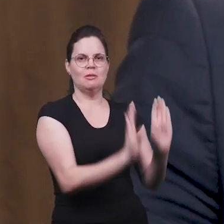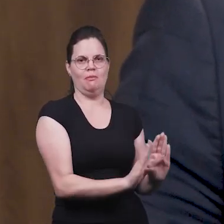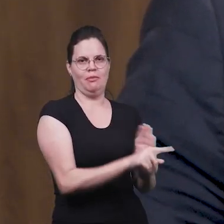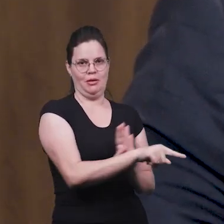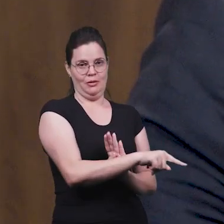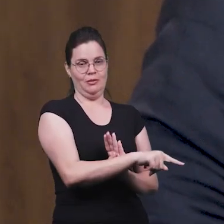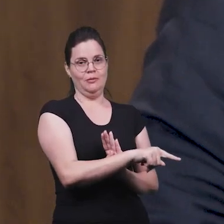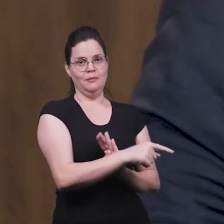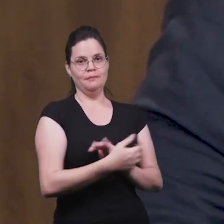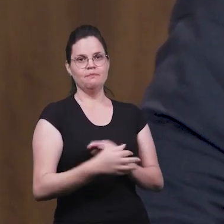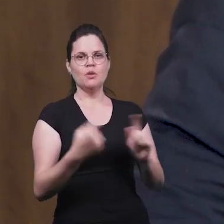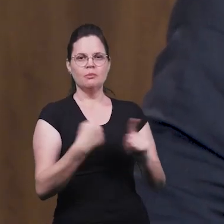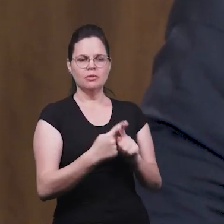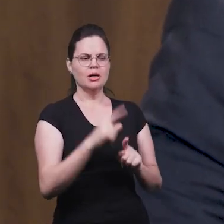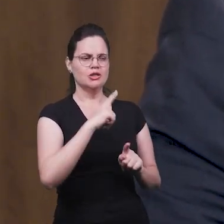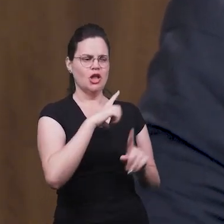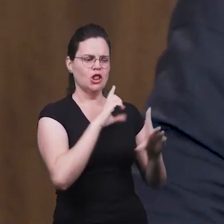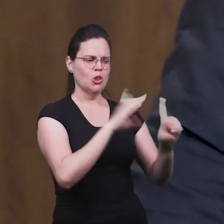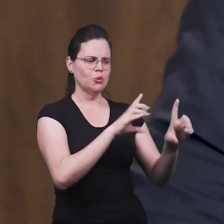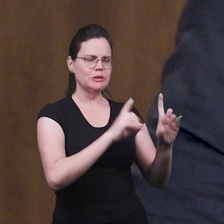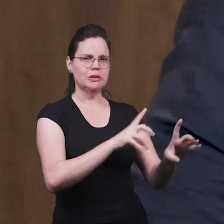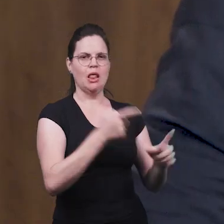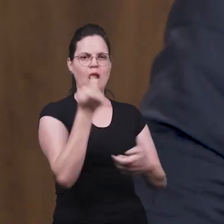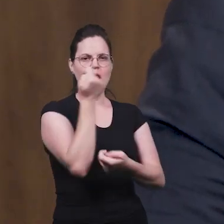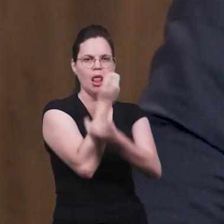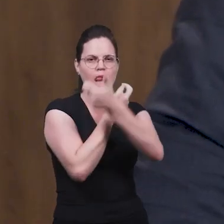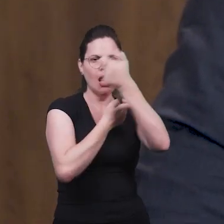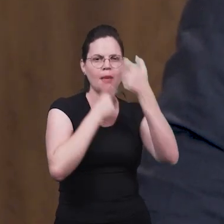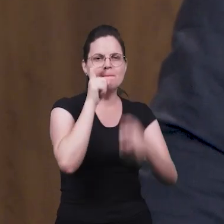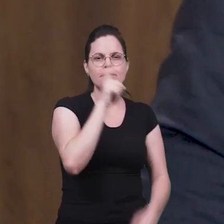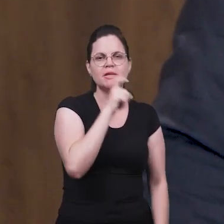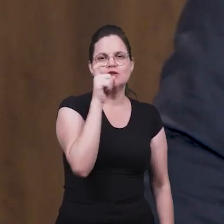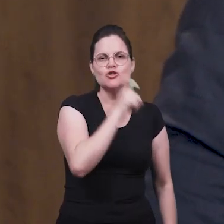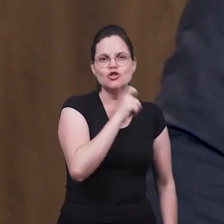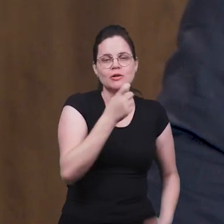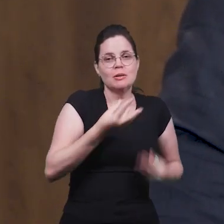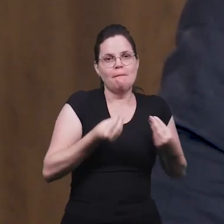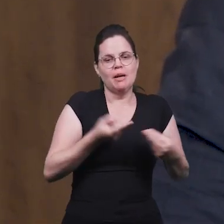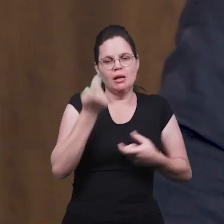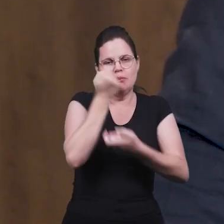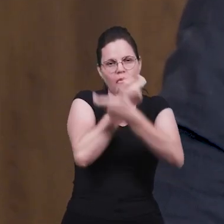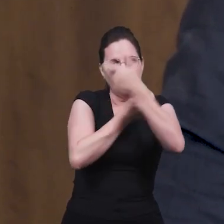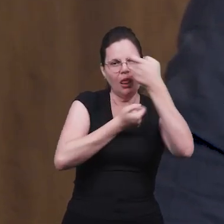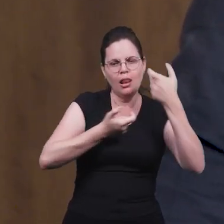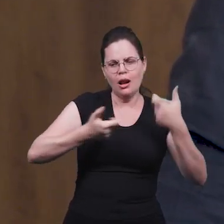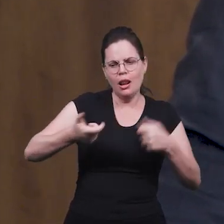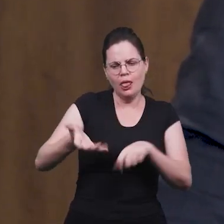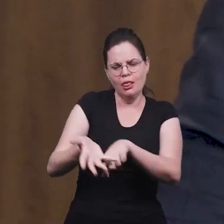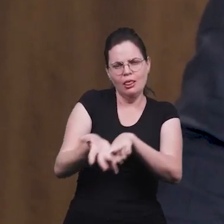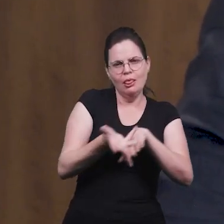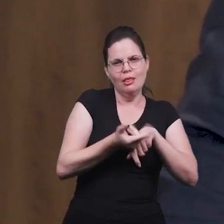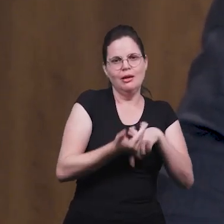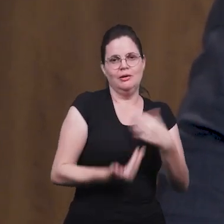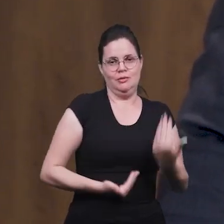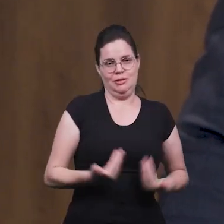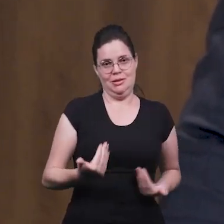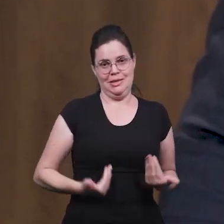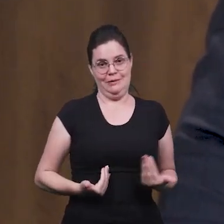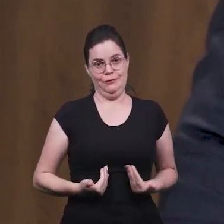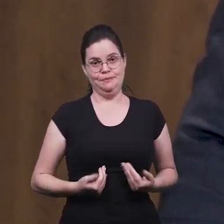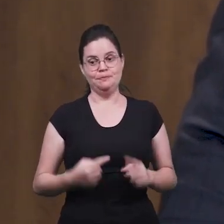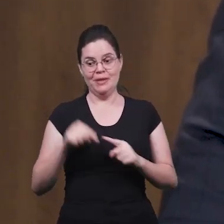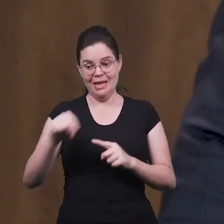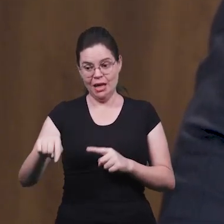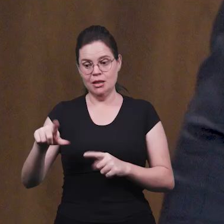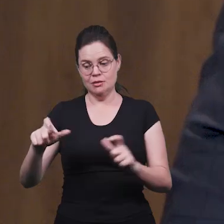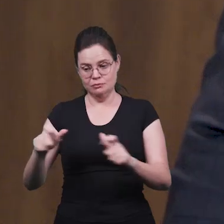doutrina errônea, né, mentirosa, no intuito de enganar os servos. E a operação de sabedoria